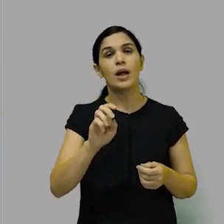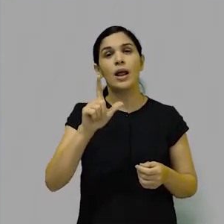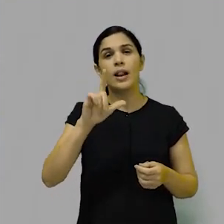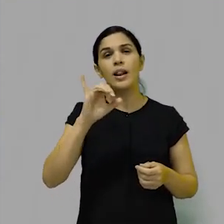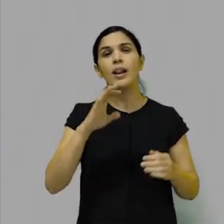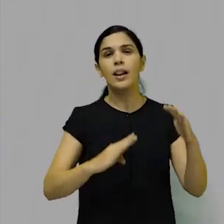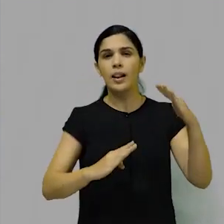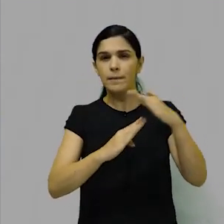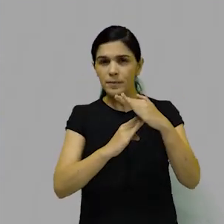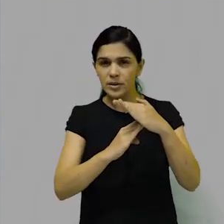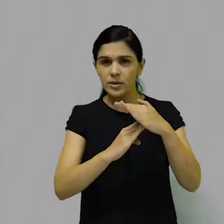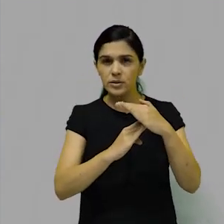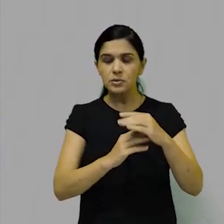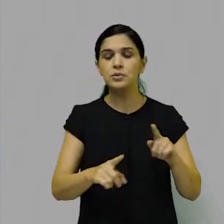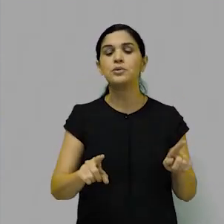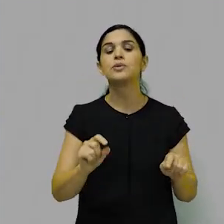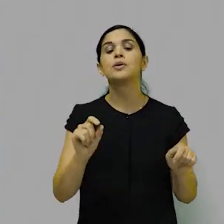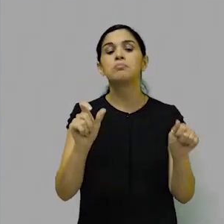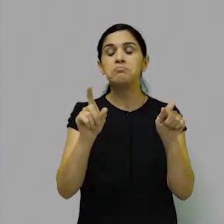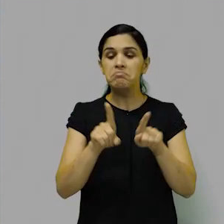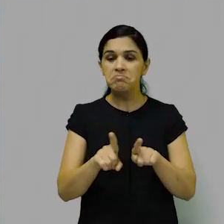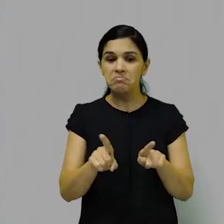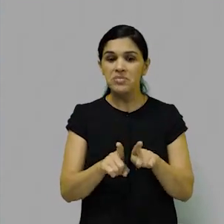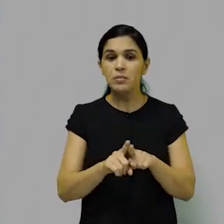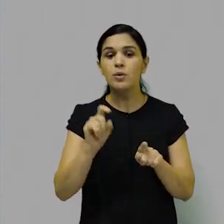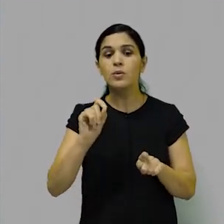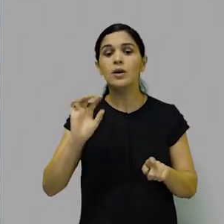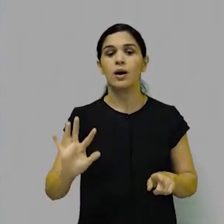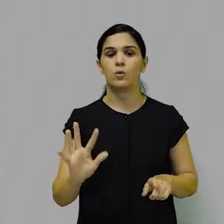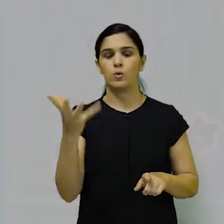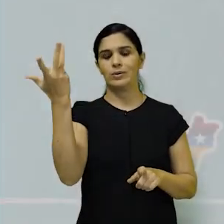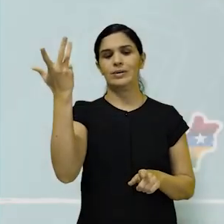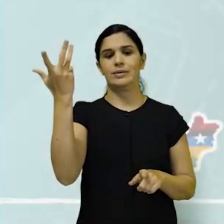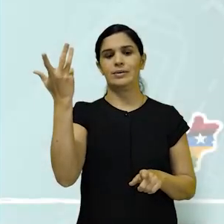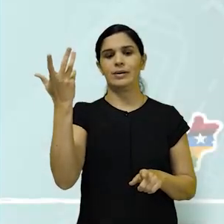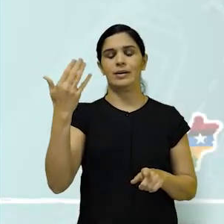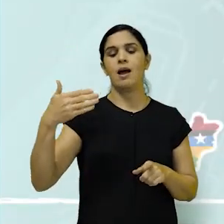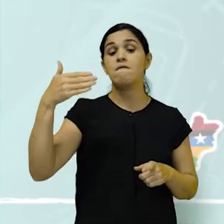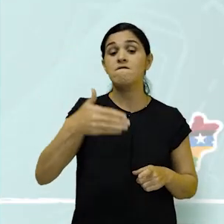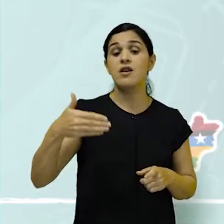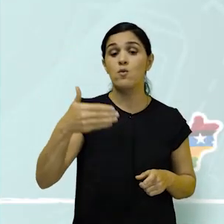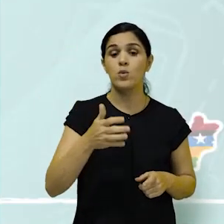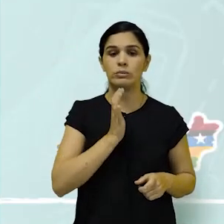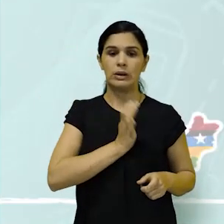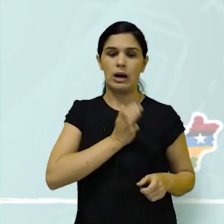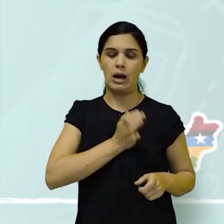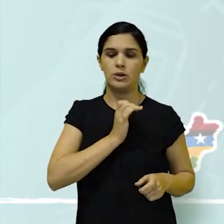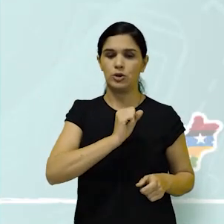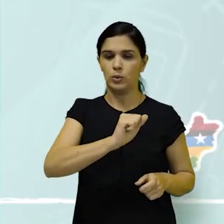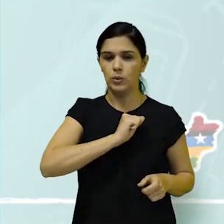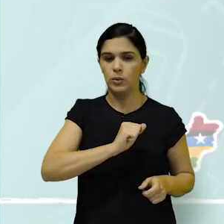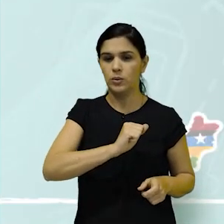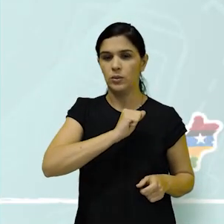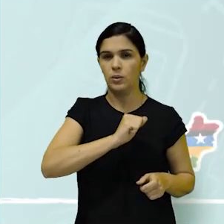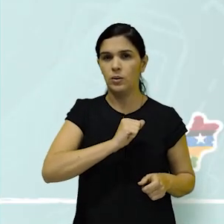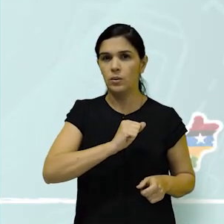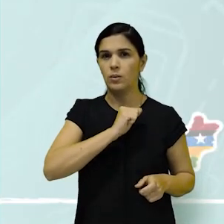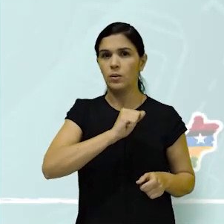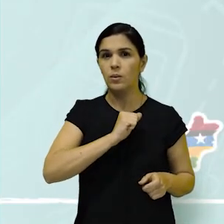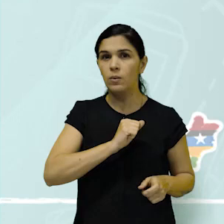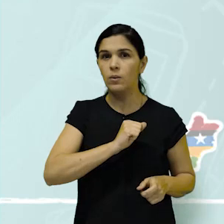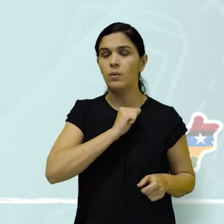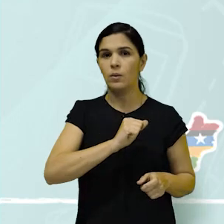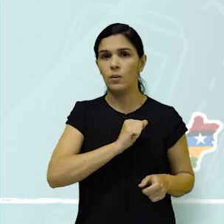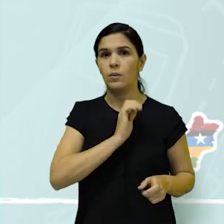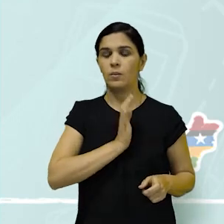estar sendo débil, o que vai estar acontecendo. Então, a frequência cardíaca. Trouxe aqui uma tabela para que vocês entendam